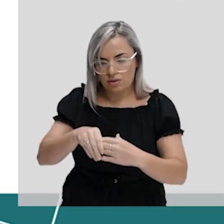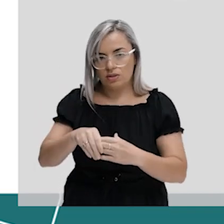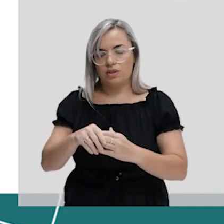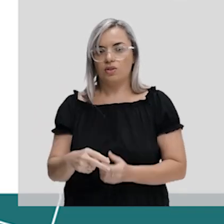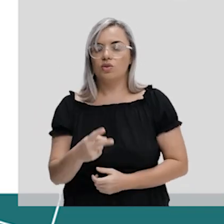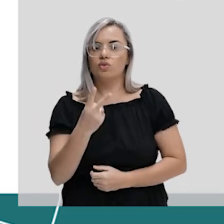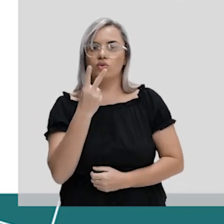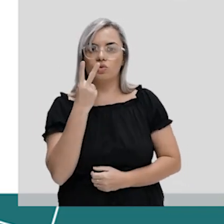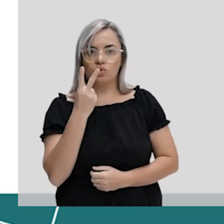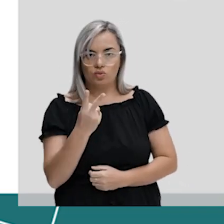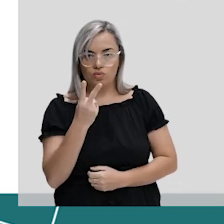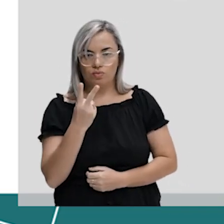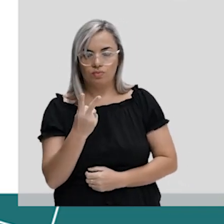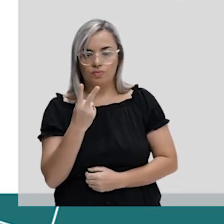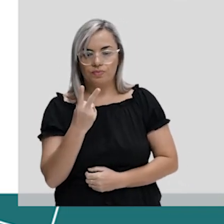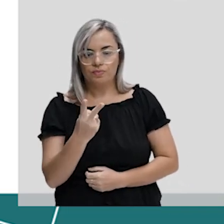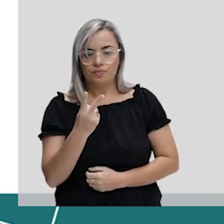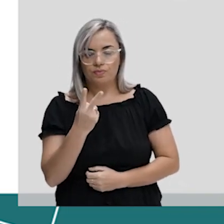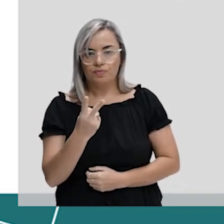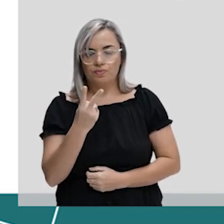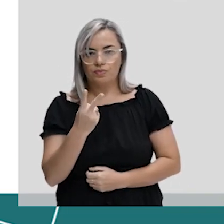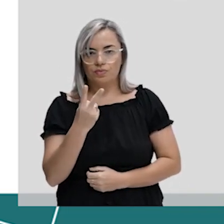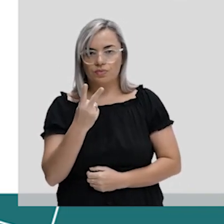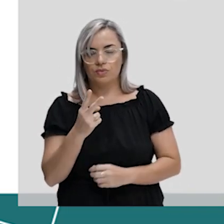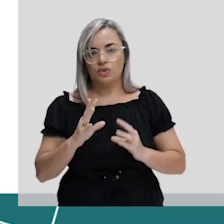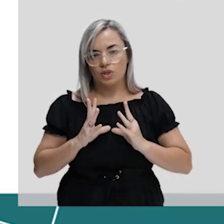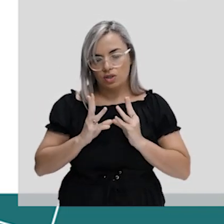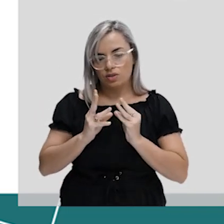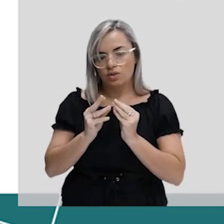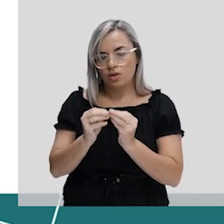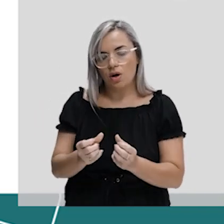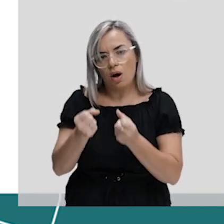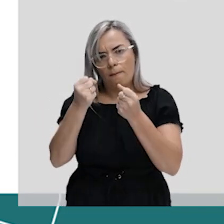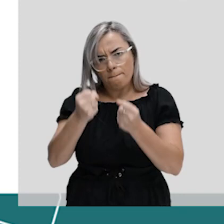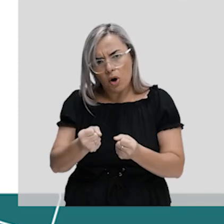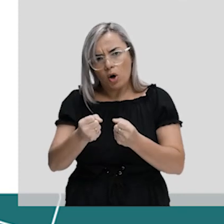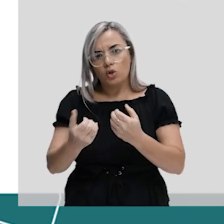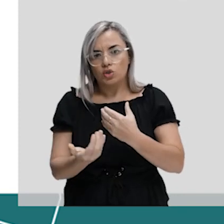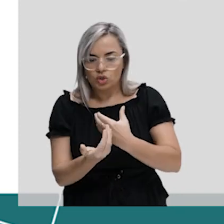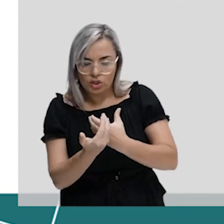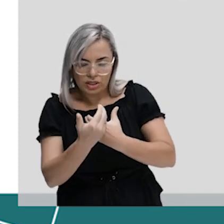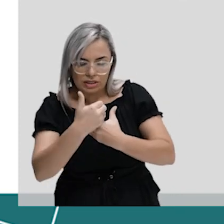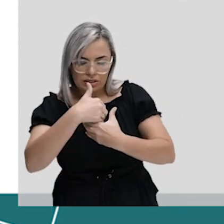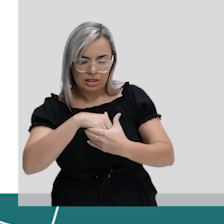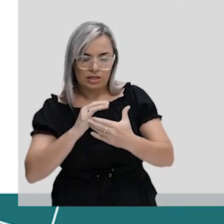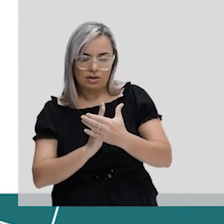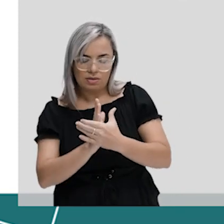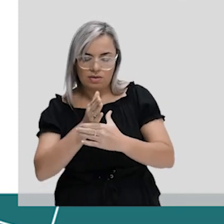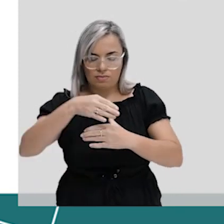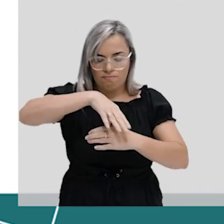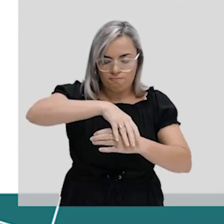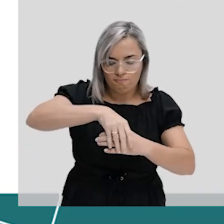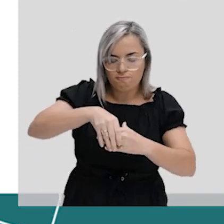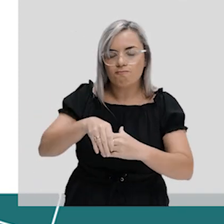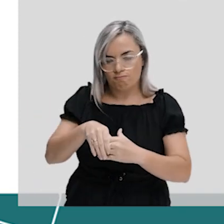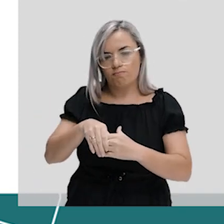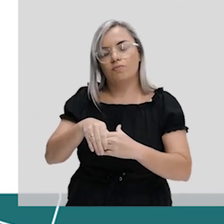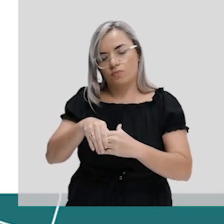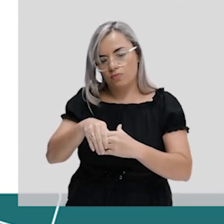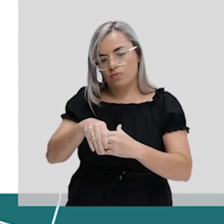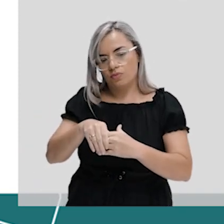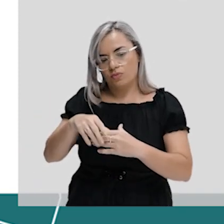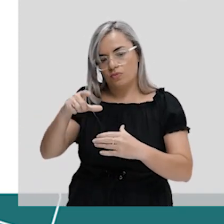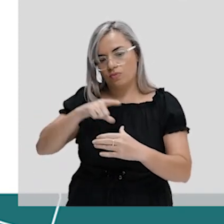duas maneiras como uma substância ela pode atravessar a membrana plasmática. Existe uma maneira em